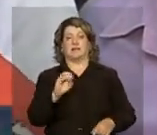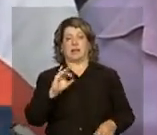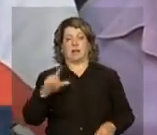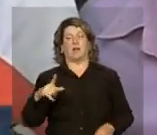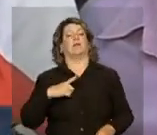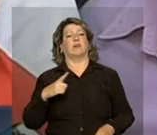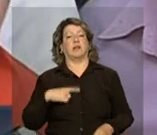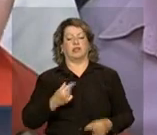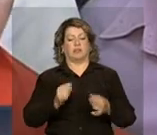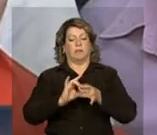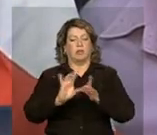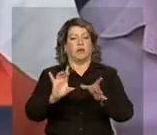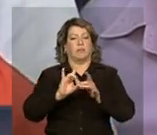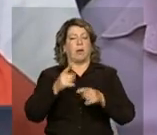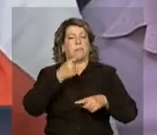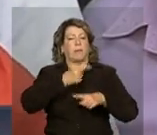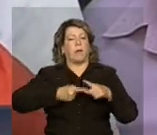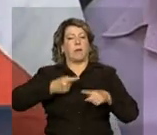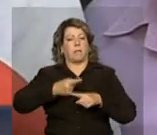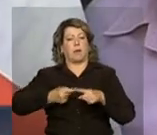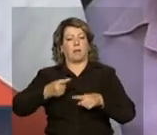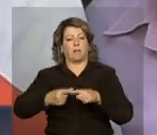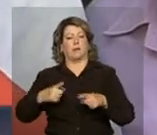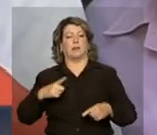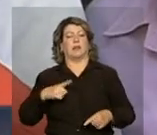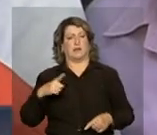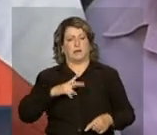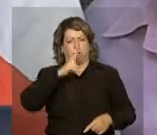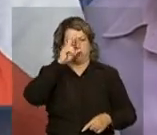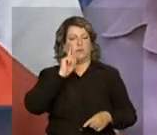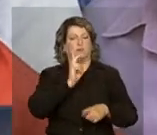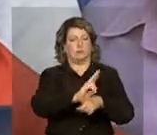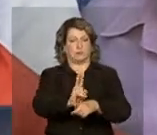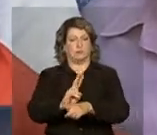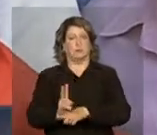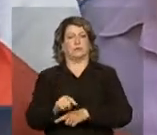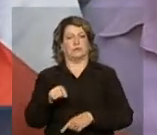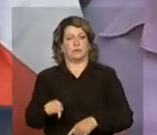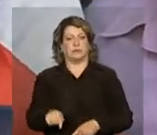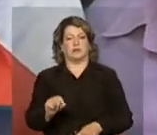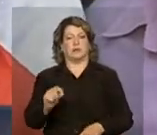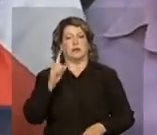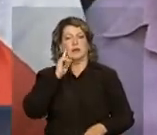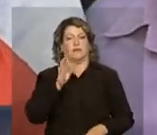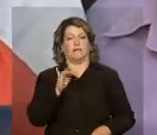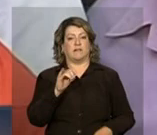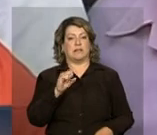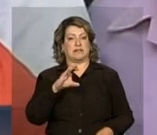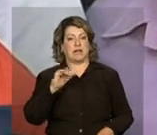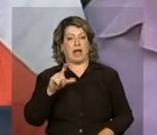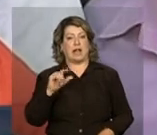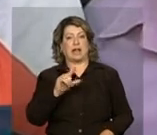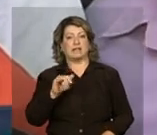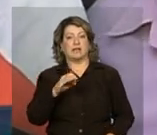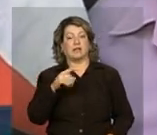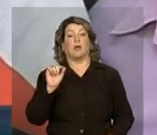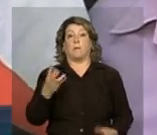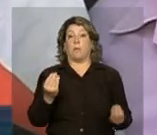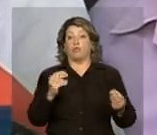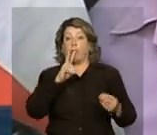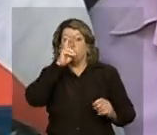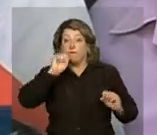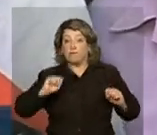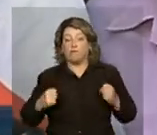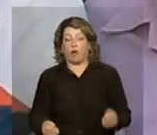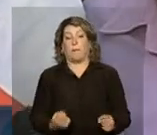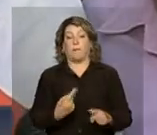vamos liberando aos poucos. Tá? Tem extrema fiscalização. E é uma fiscalização que é muito